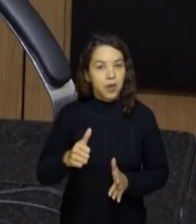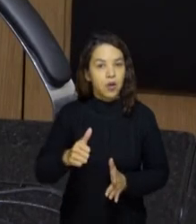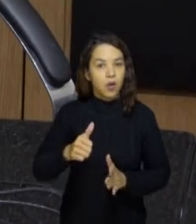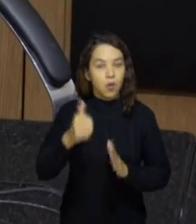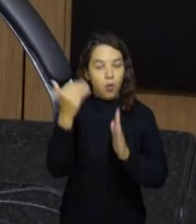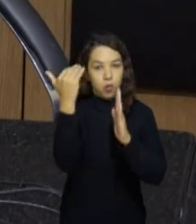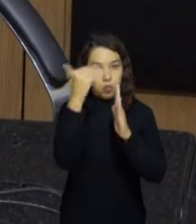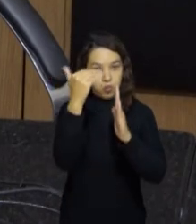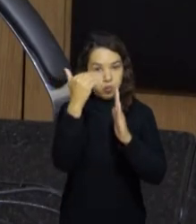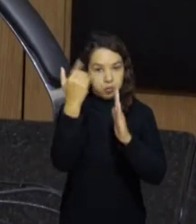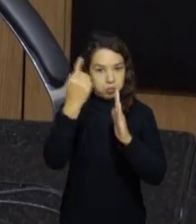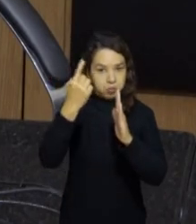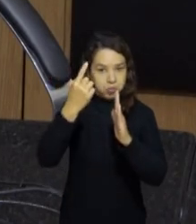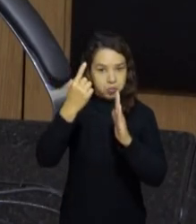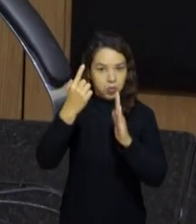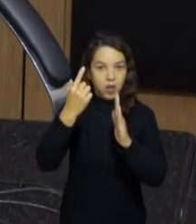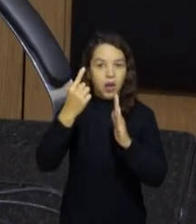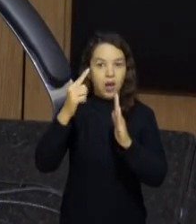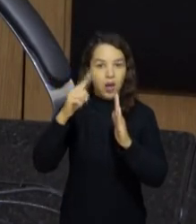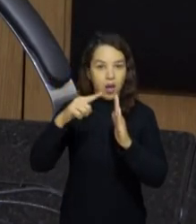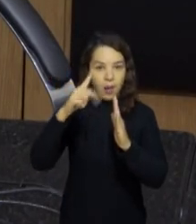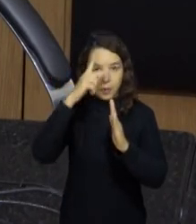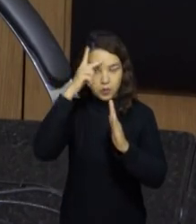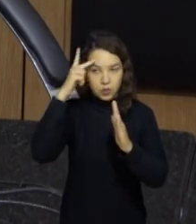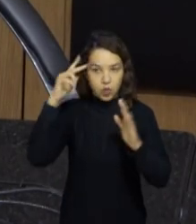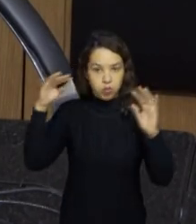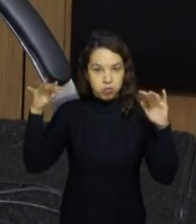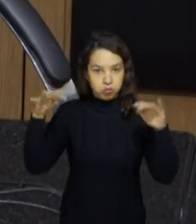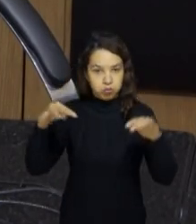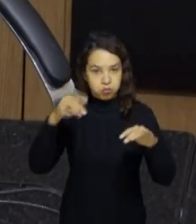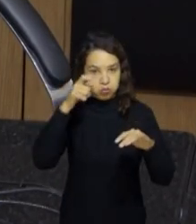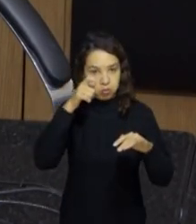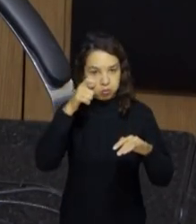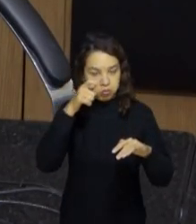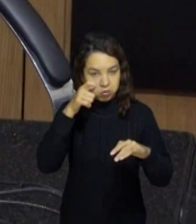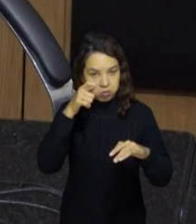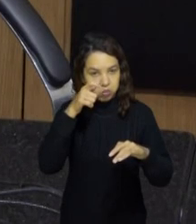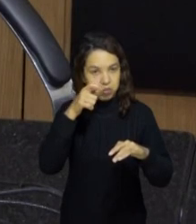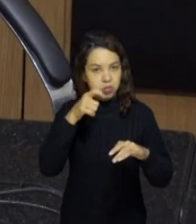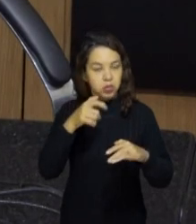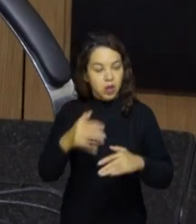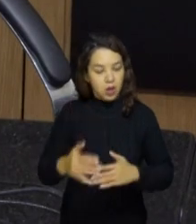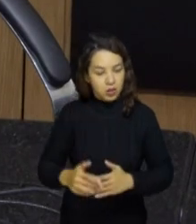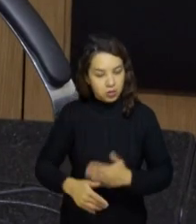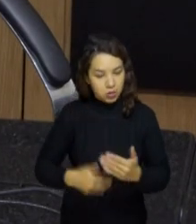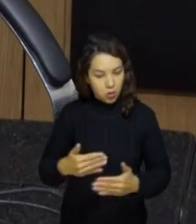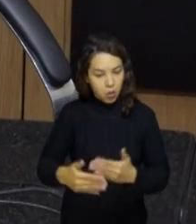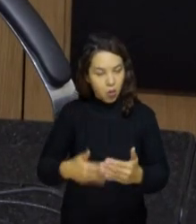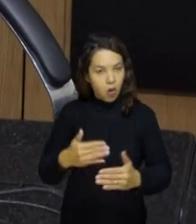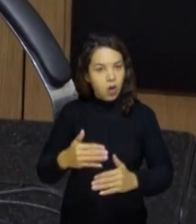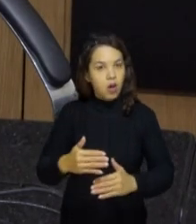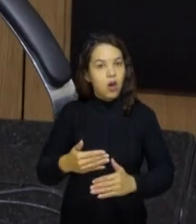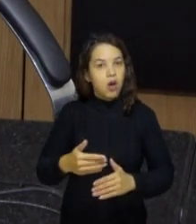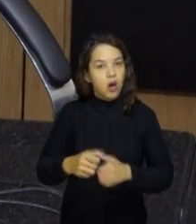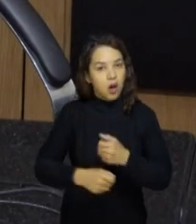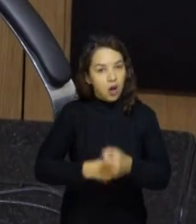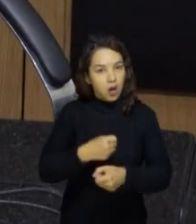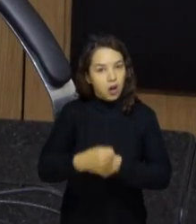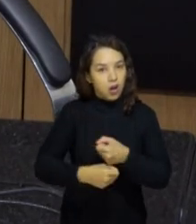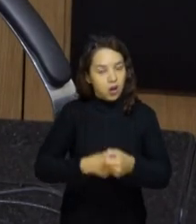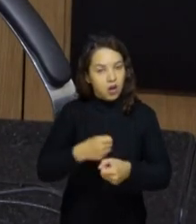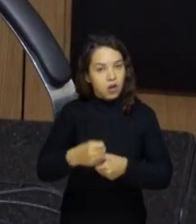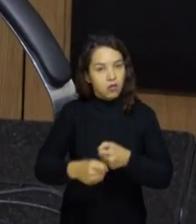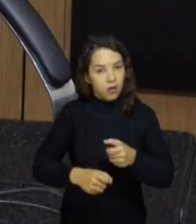e crescendo a cada dia mais, exemplo de credibilidade, de profissionalismo, de isenção.